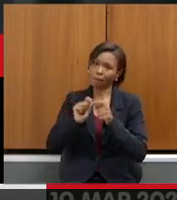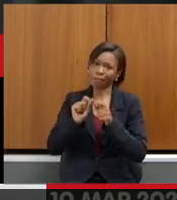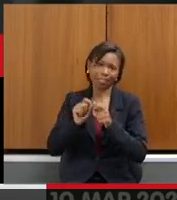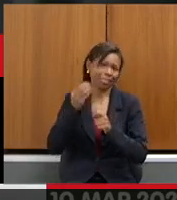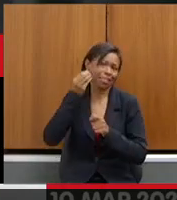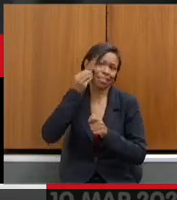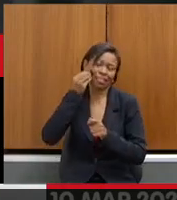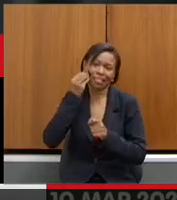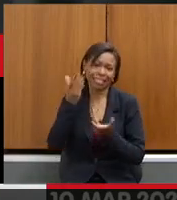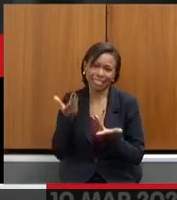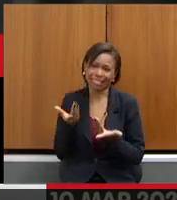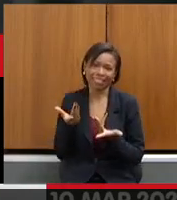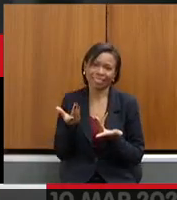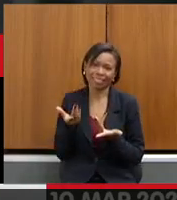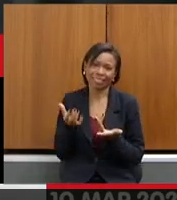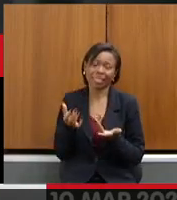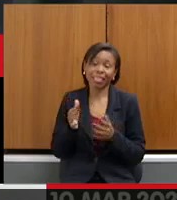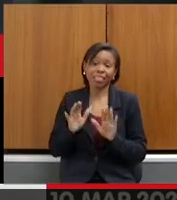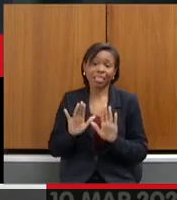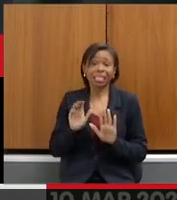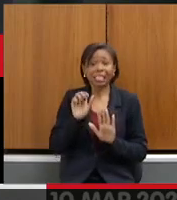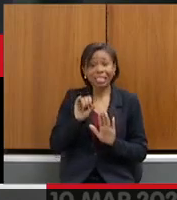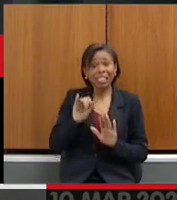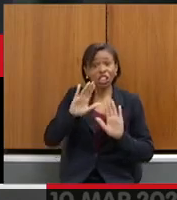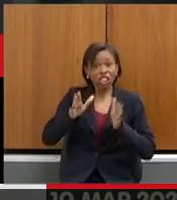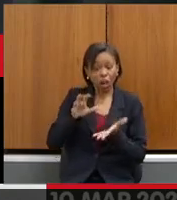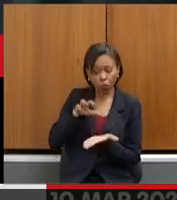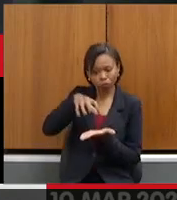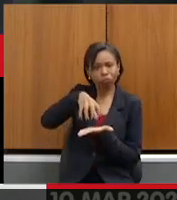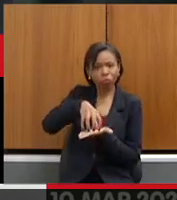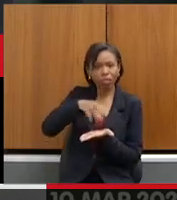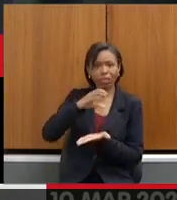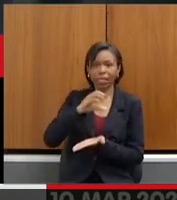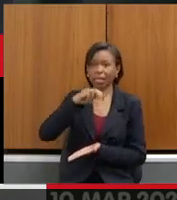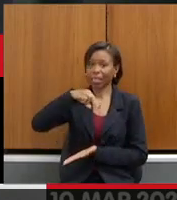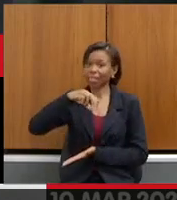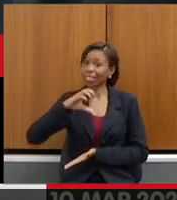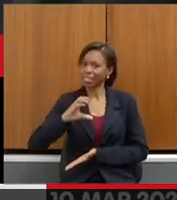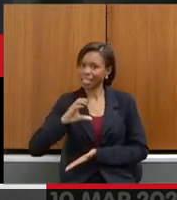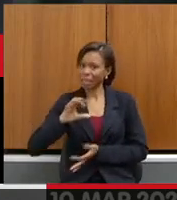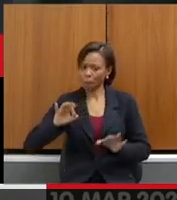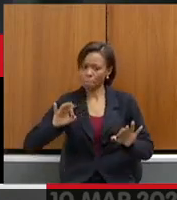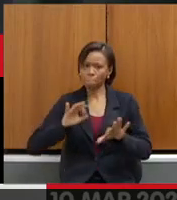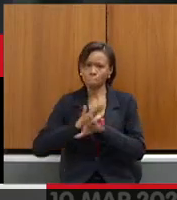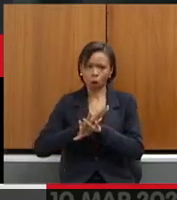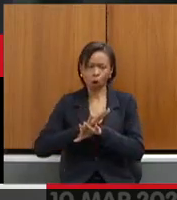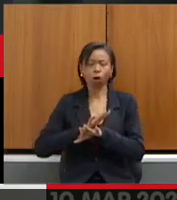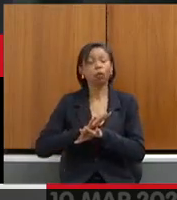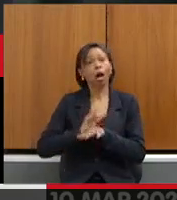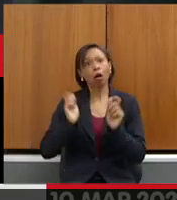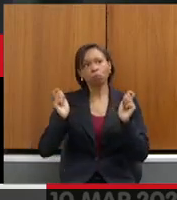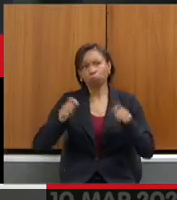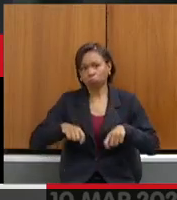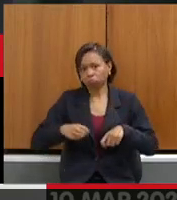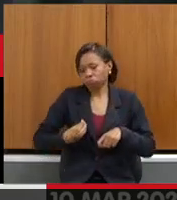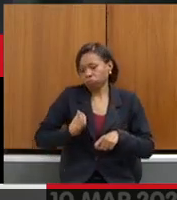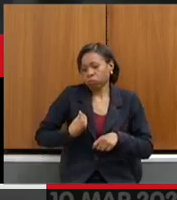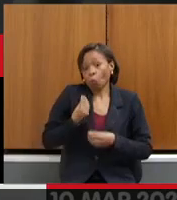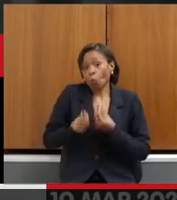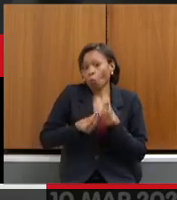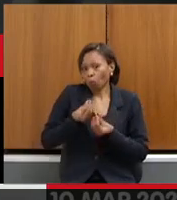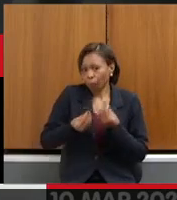isso seja se nós tivéssemos já o CNC operante e funcionando como que seria como que se funcionaria